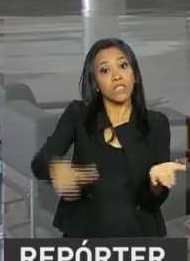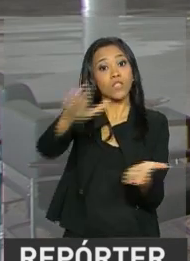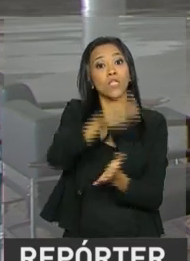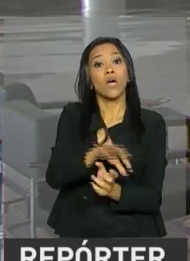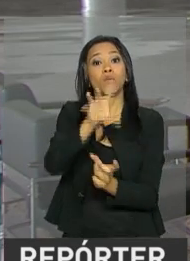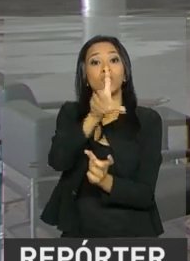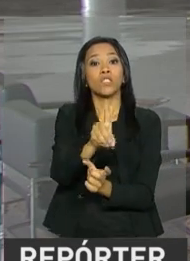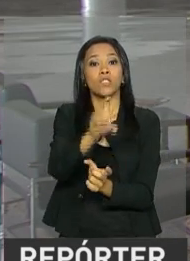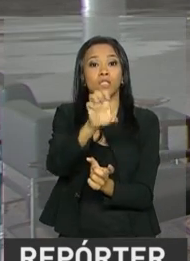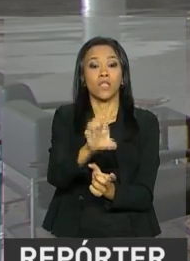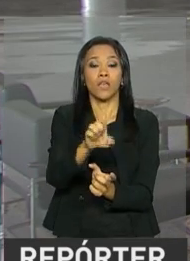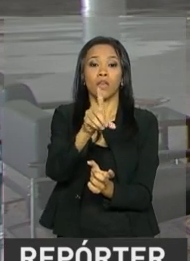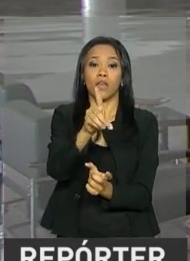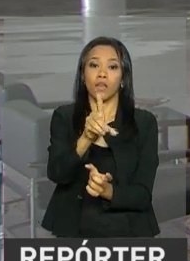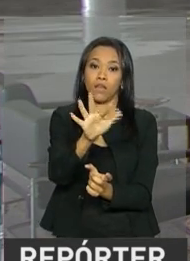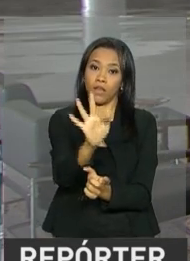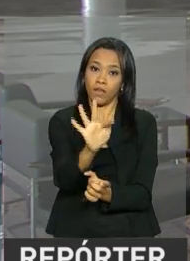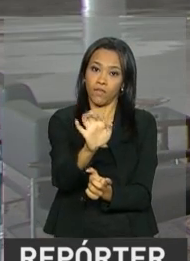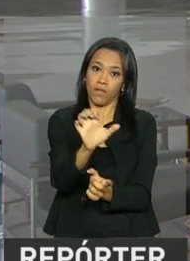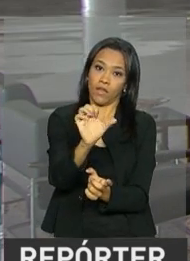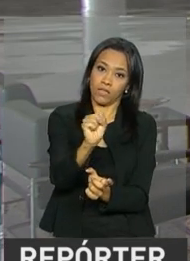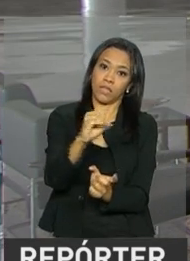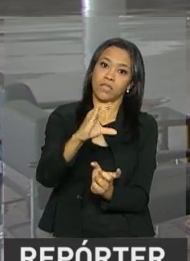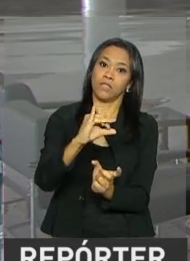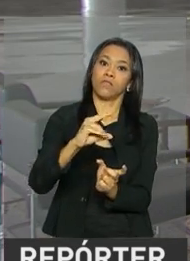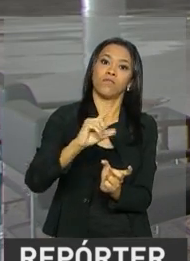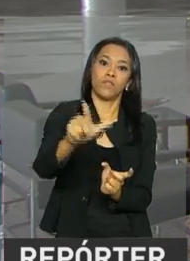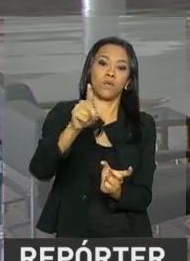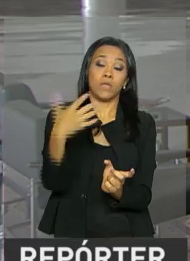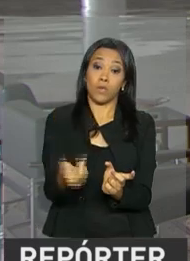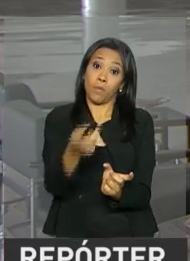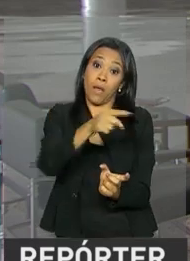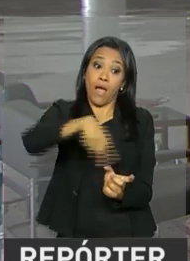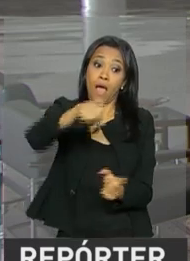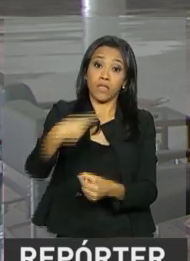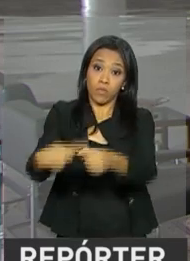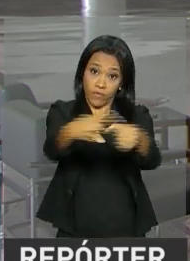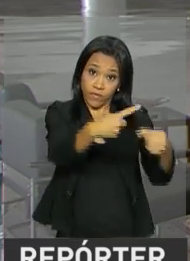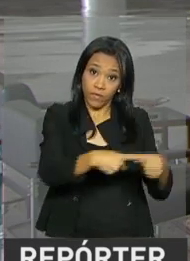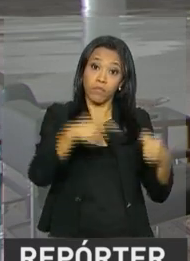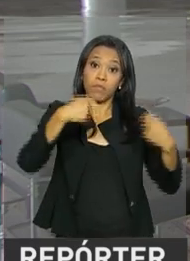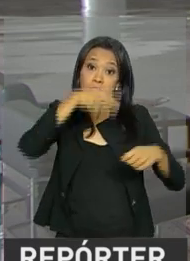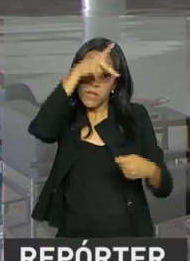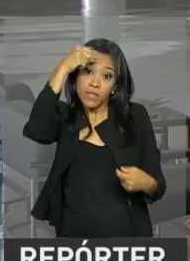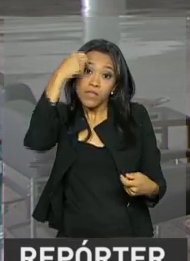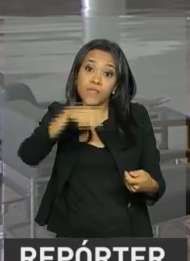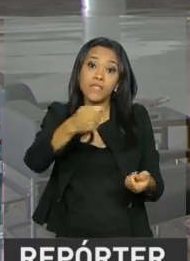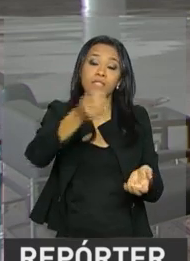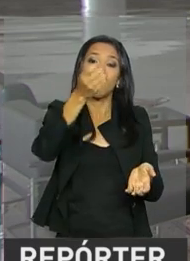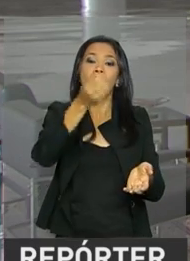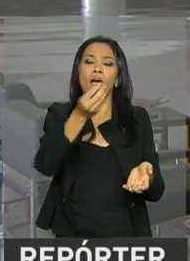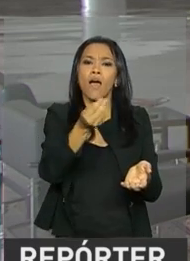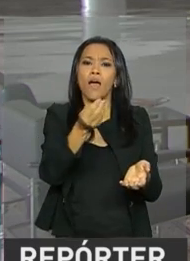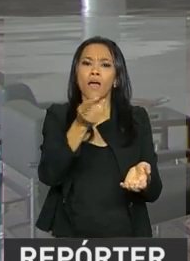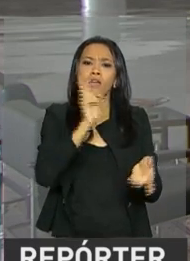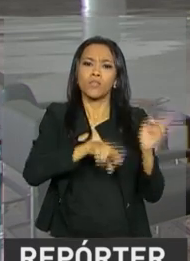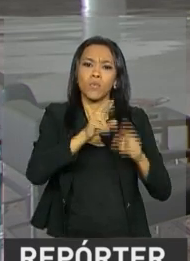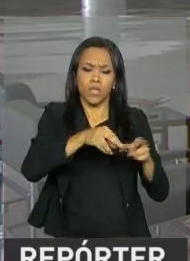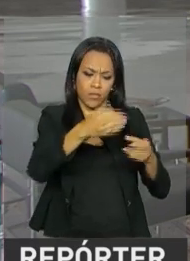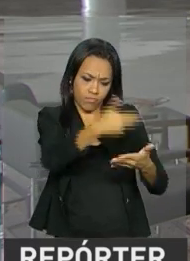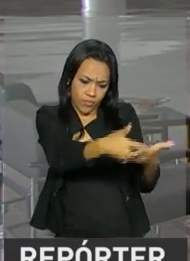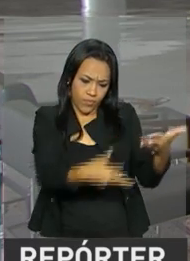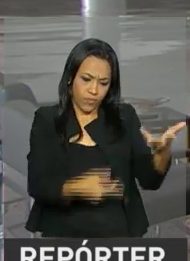solicitar o apoio da União as prefeituras devem preencher dados eh por meio do sistema integrado